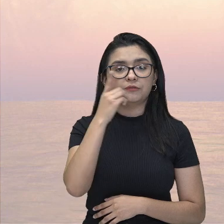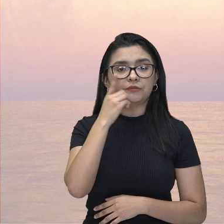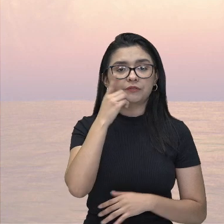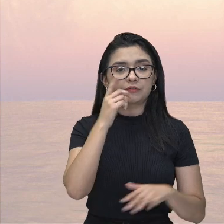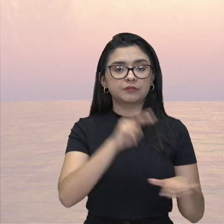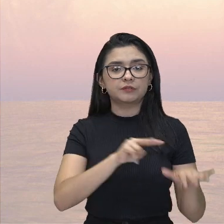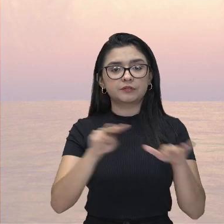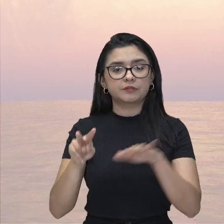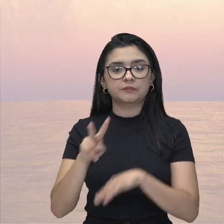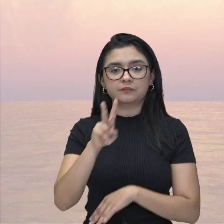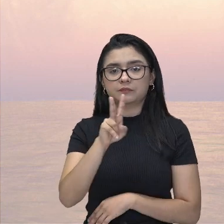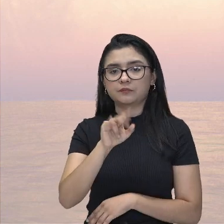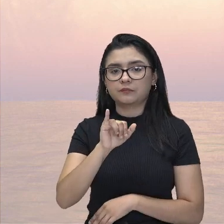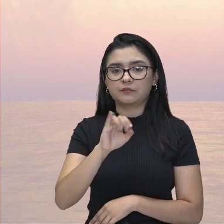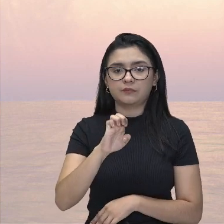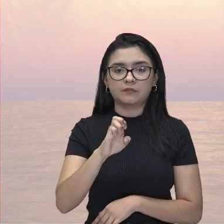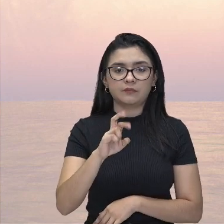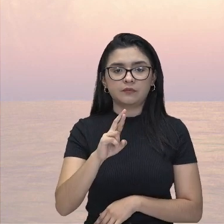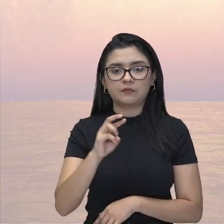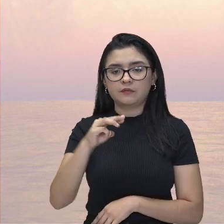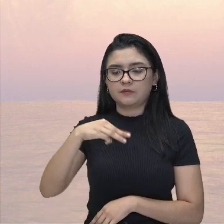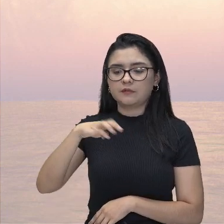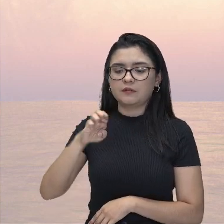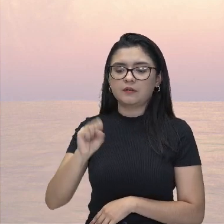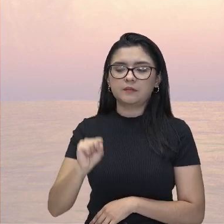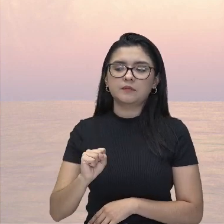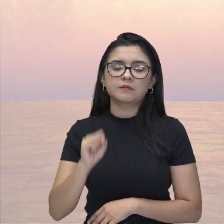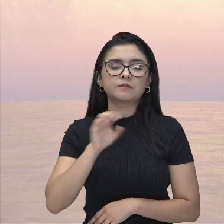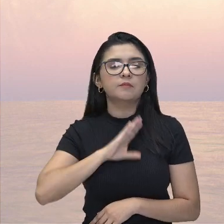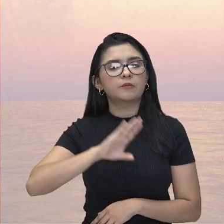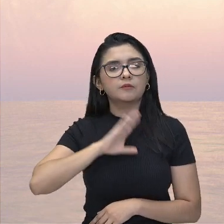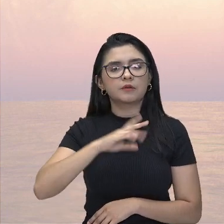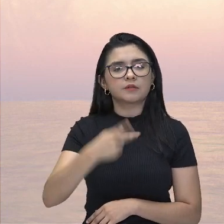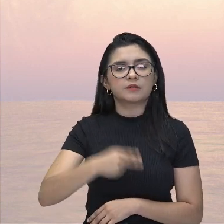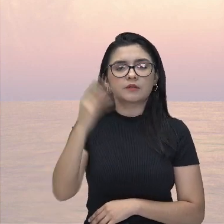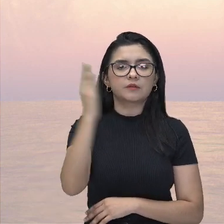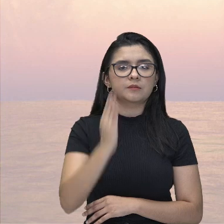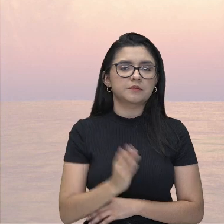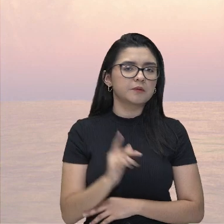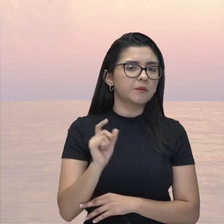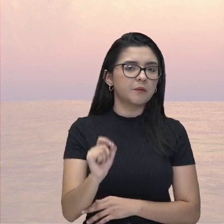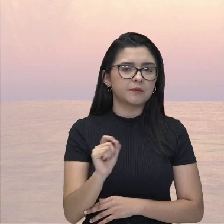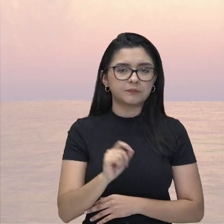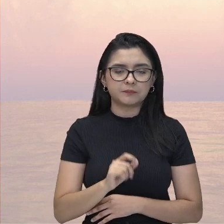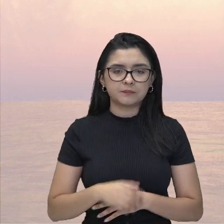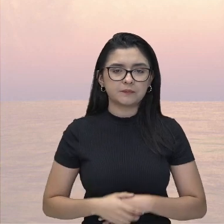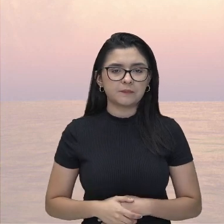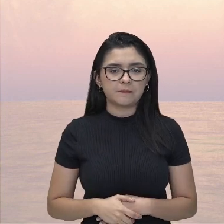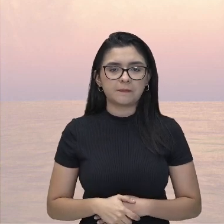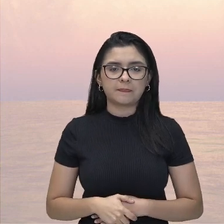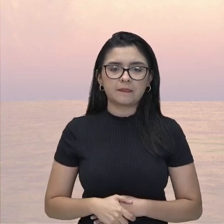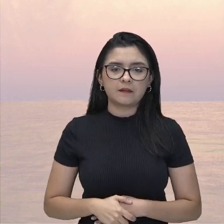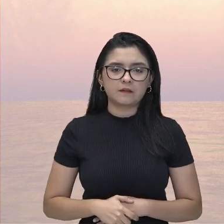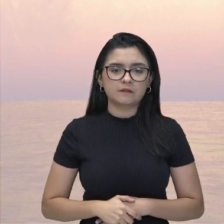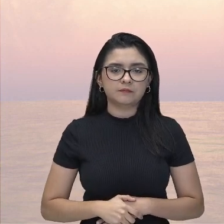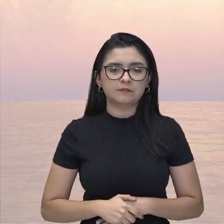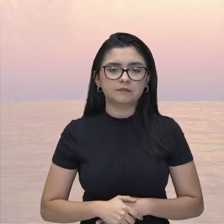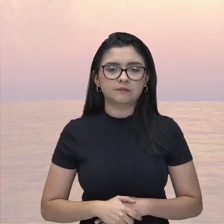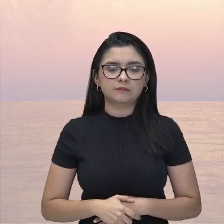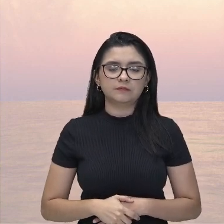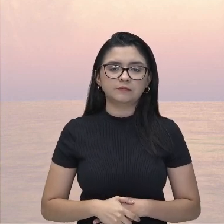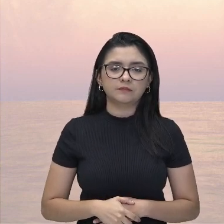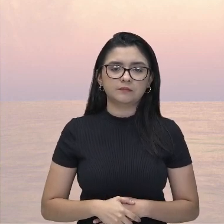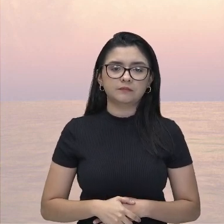na língua nos dias da semana aqui para nós no Brasil viernes todo mundo quer logo que chega